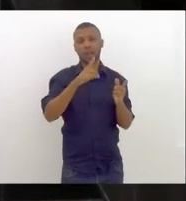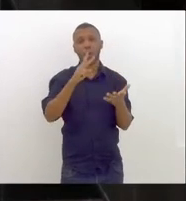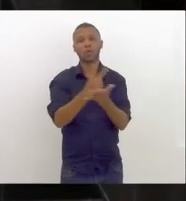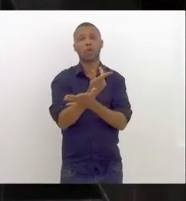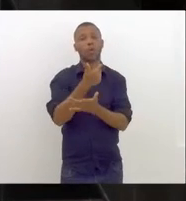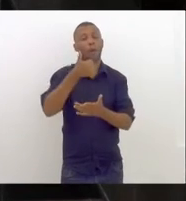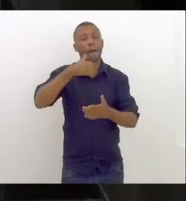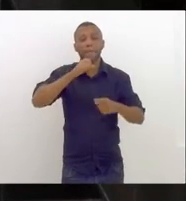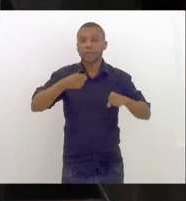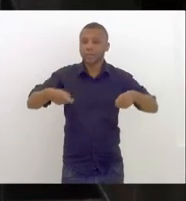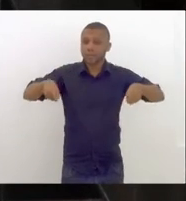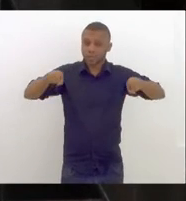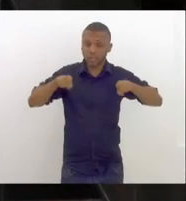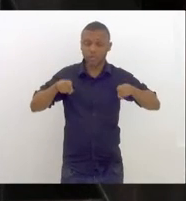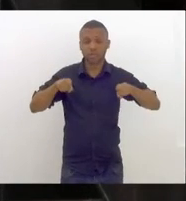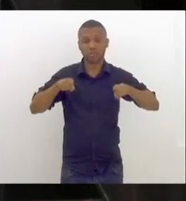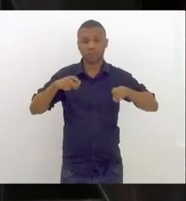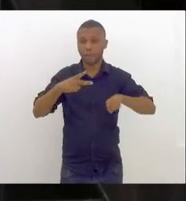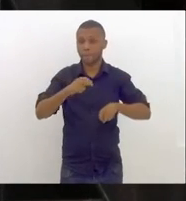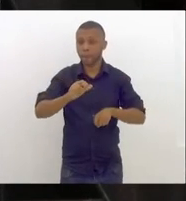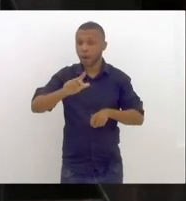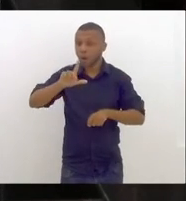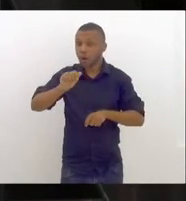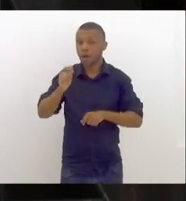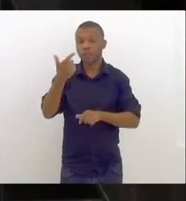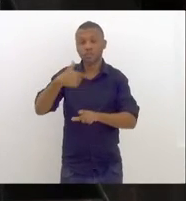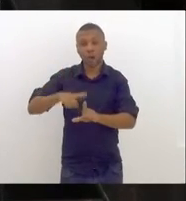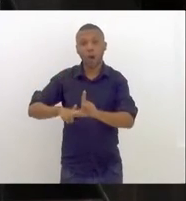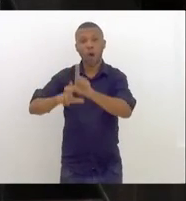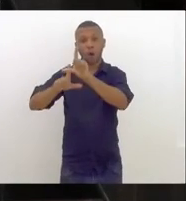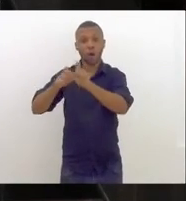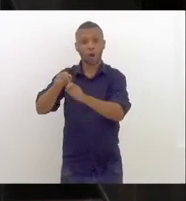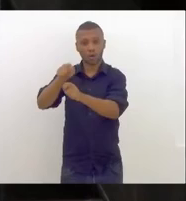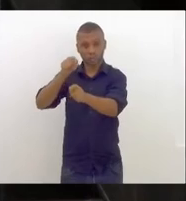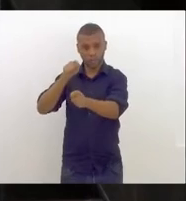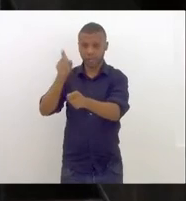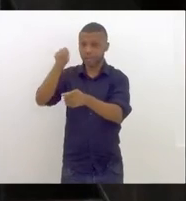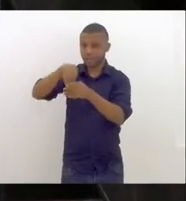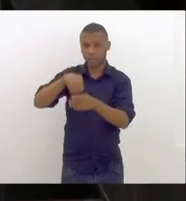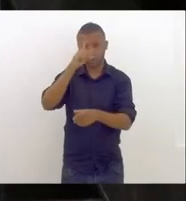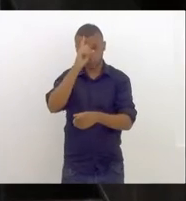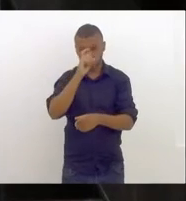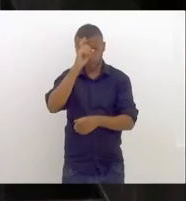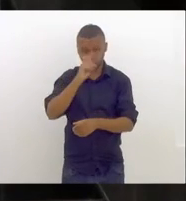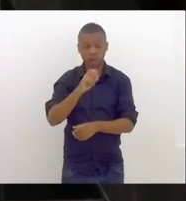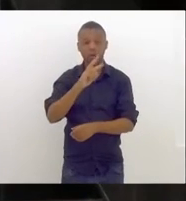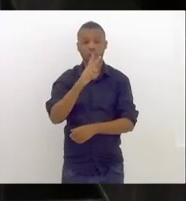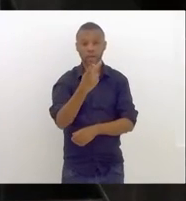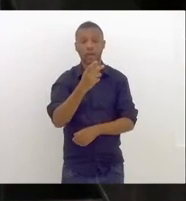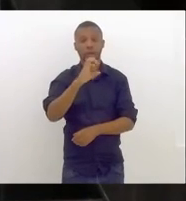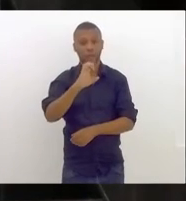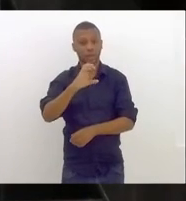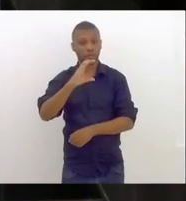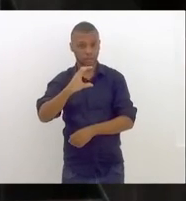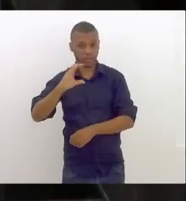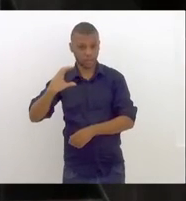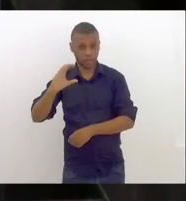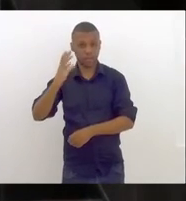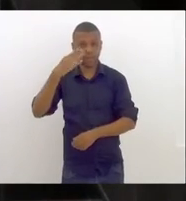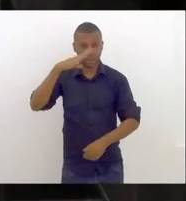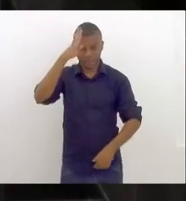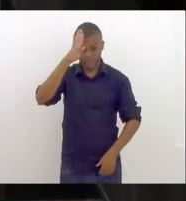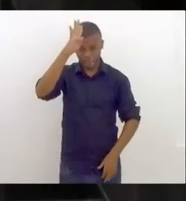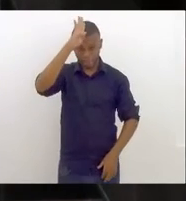mãe de santo aiá Paula diodé no Hospital Estadual Carlos Chagas em Marechal Hermes e por último o Deputado Luiz Paulo